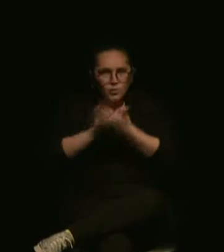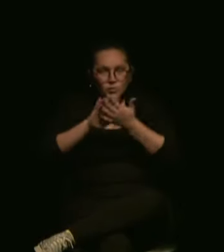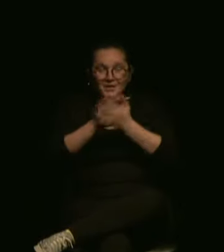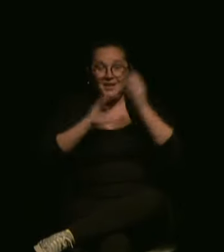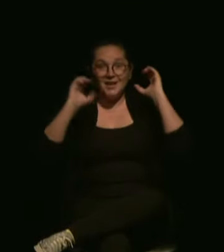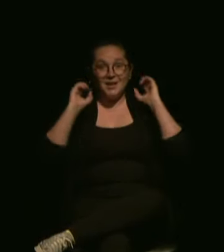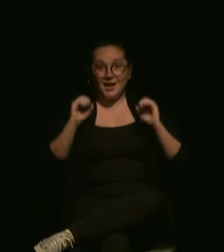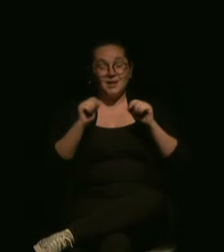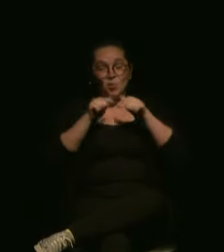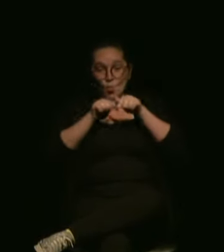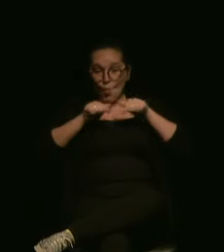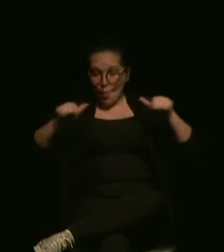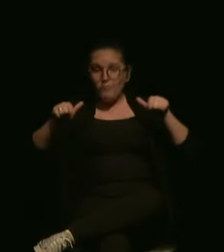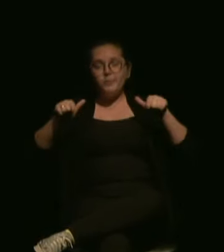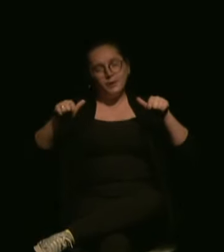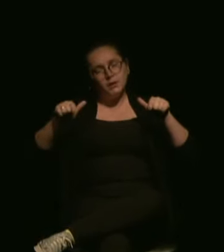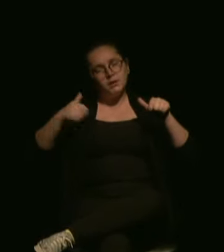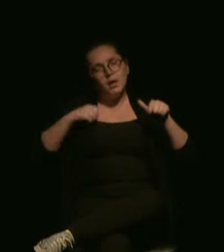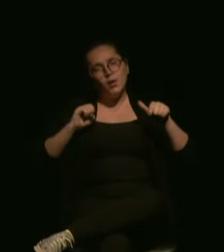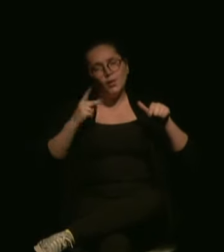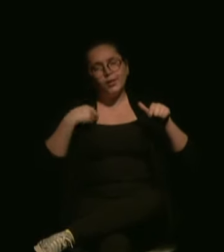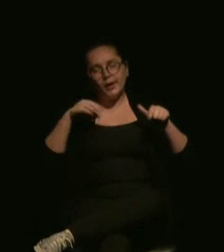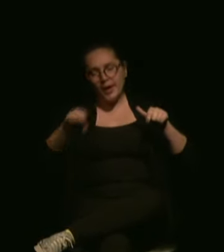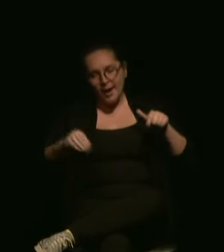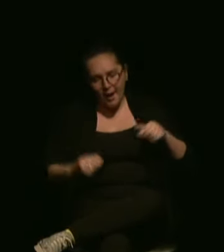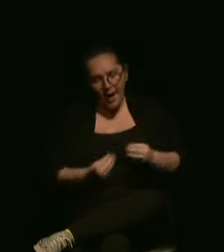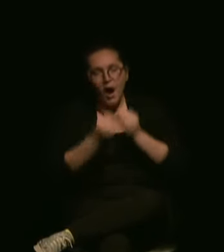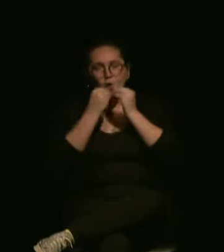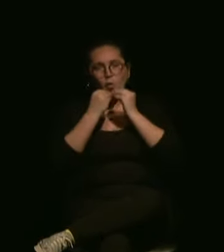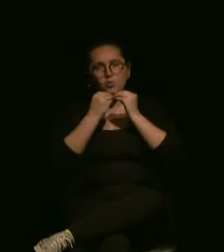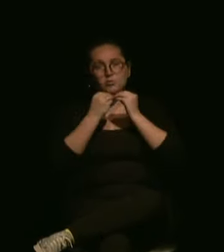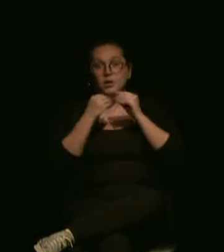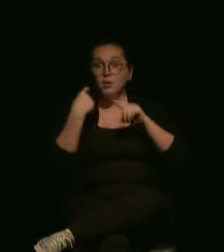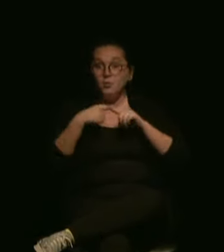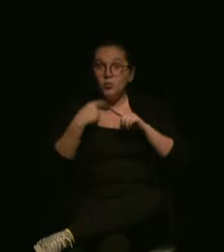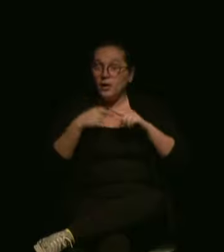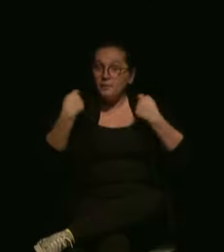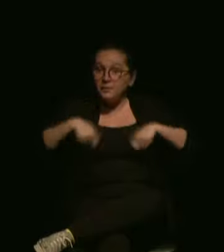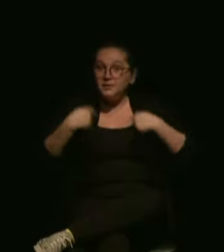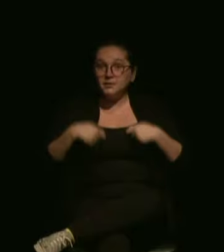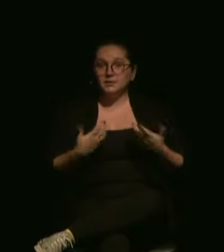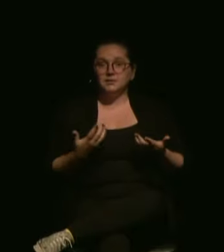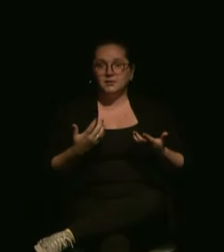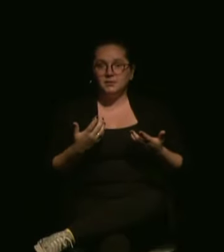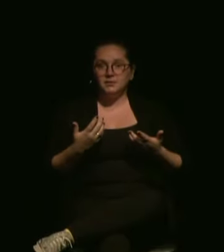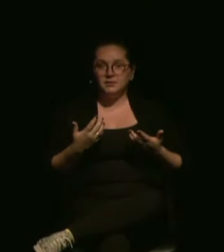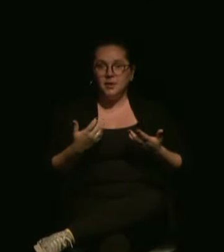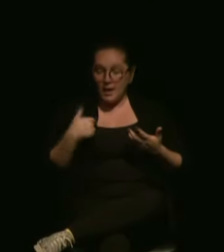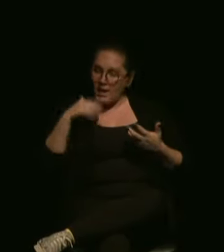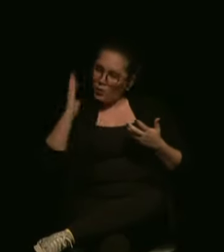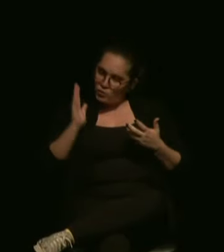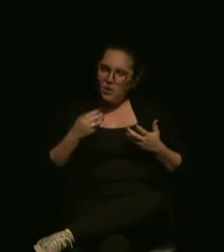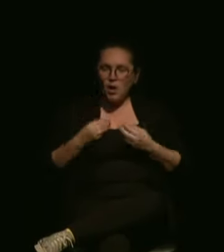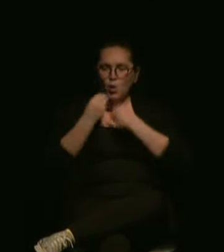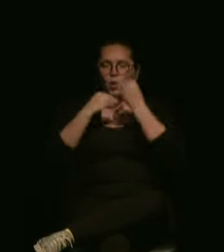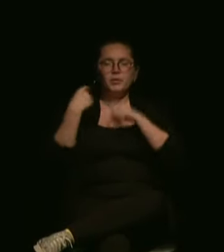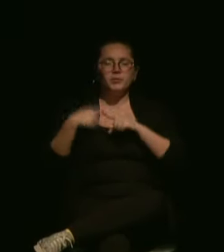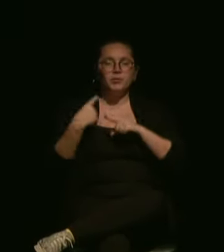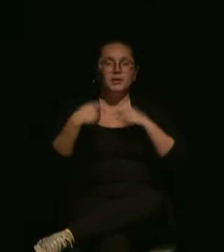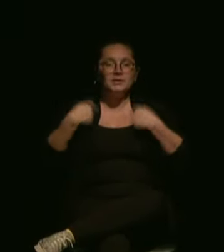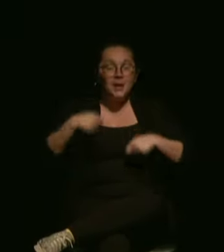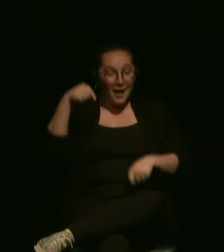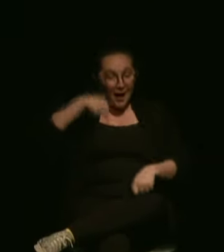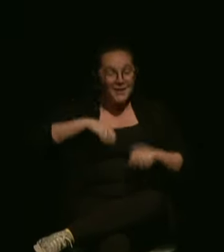obriga a comer essas comidas tudinho. A necessidade obriga o sujeito a comer. Eu mesmo comi por necessidade. Porque só tinha em